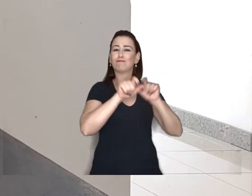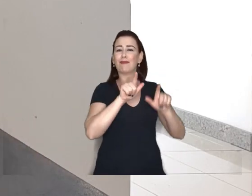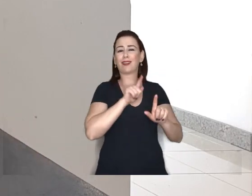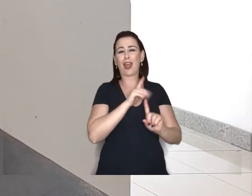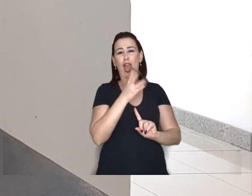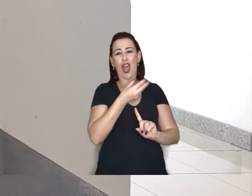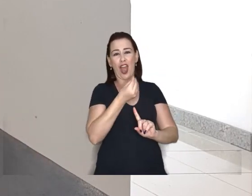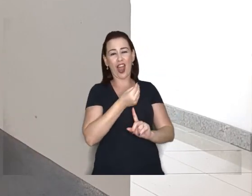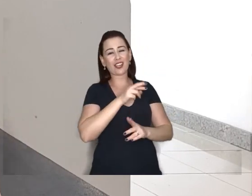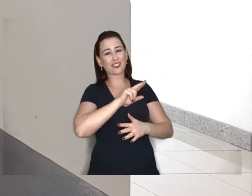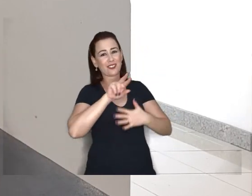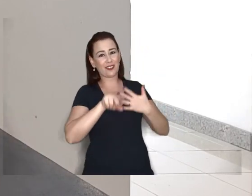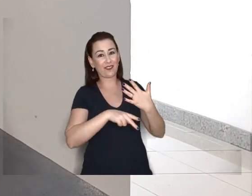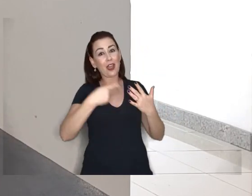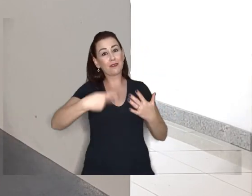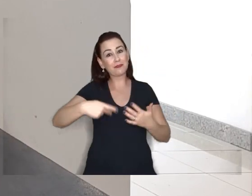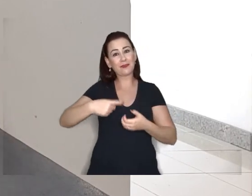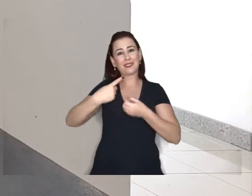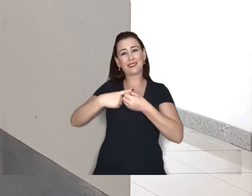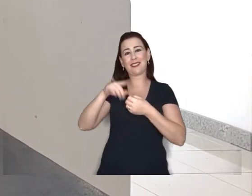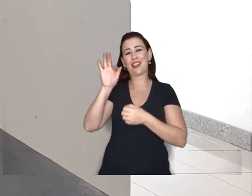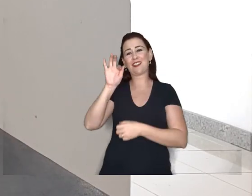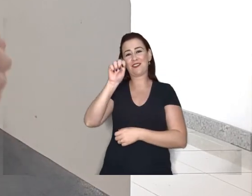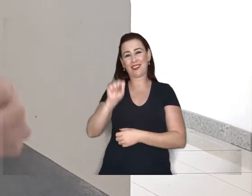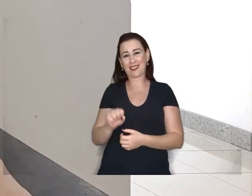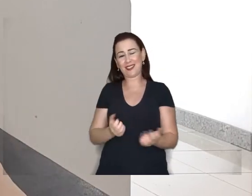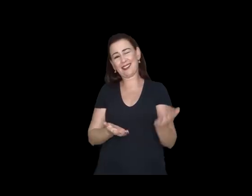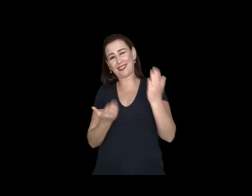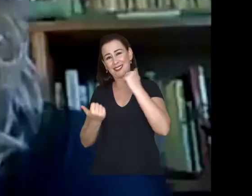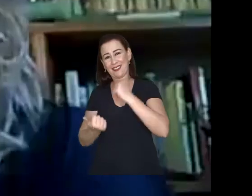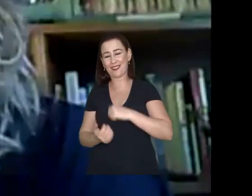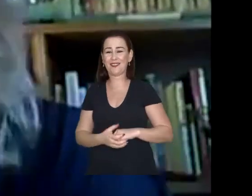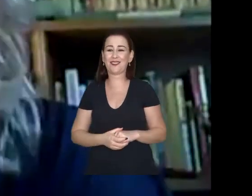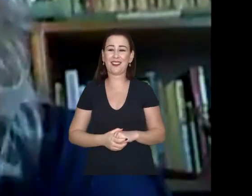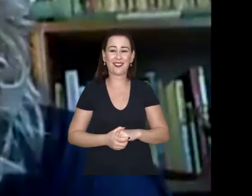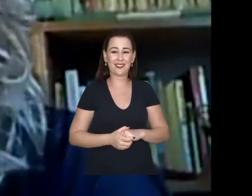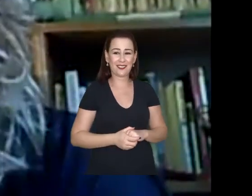apreciar aí o trabalho dos nossos artistas locais. Vem com a gente!